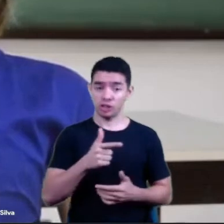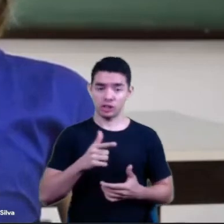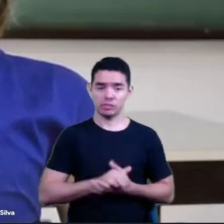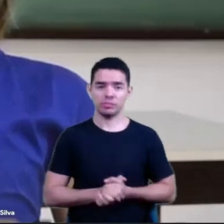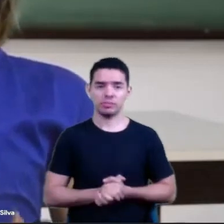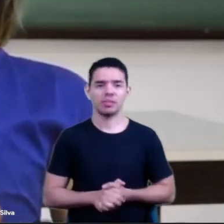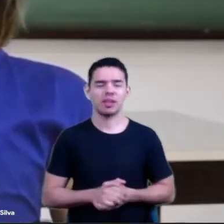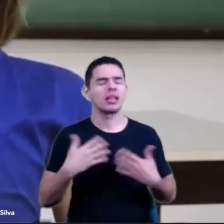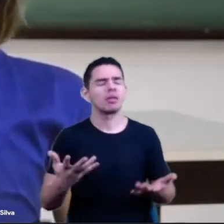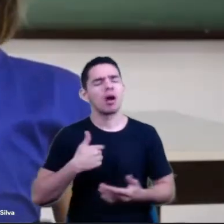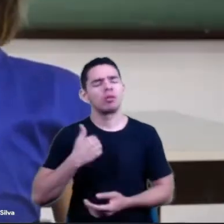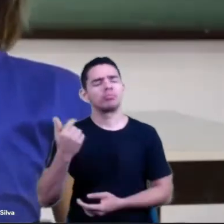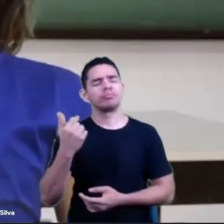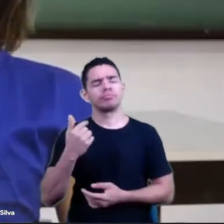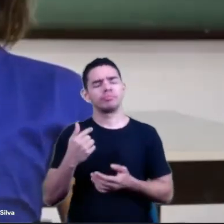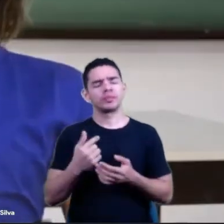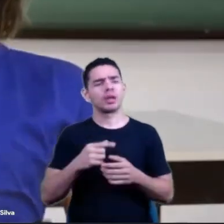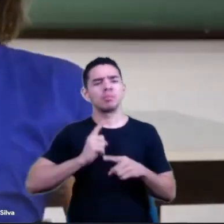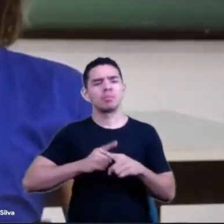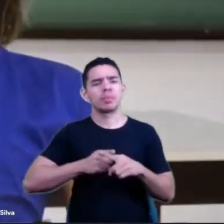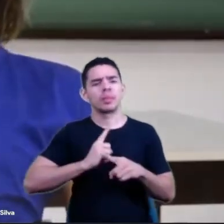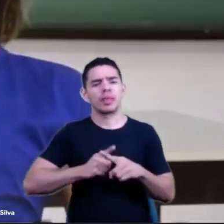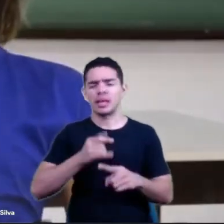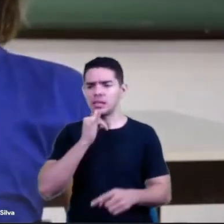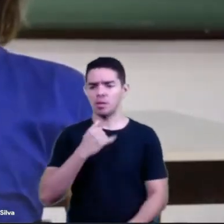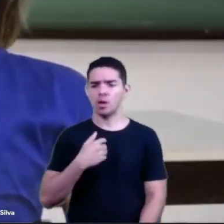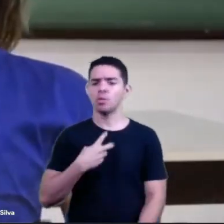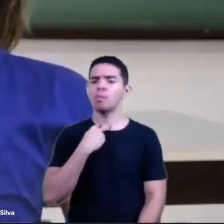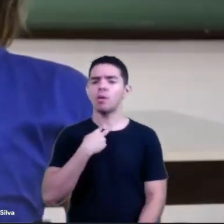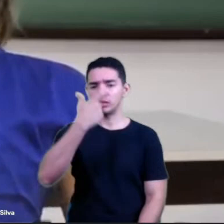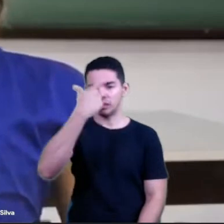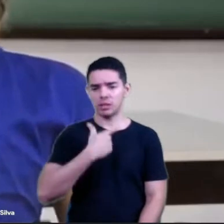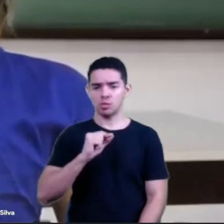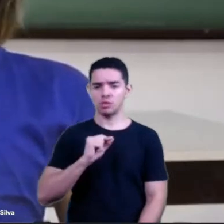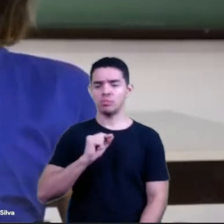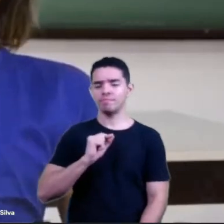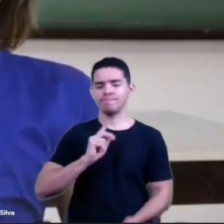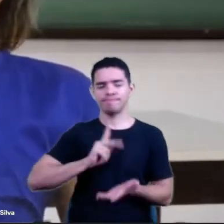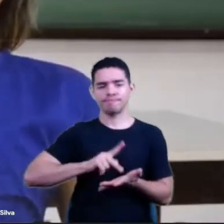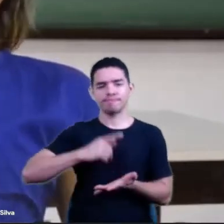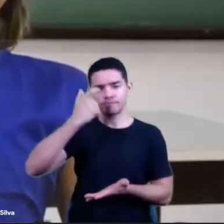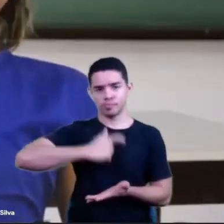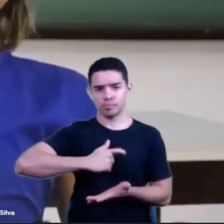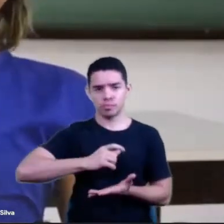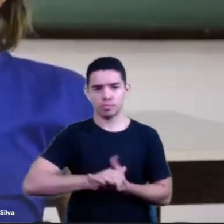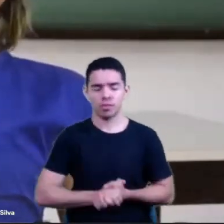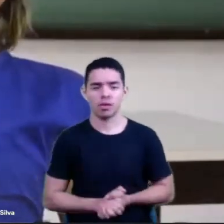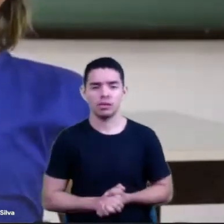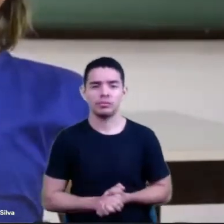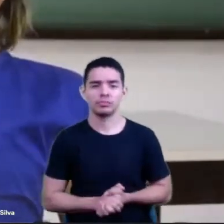sou? Mas por que eu não posso ser isso que eu sou? Será que eu realmente sou?